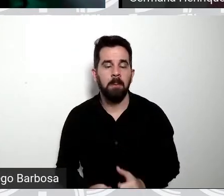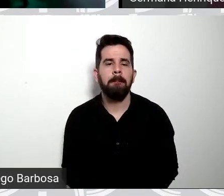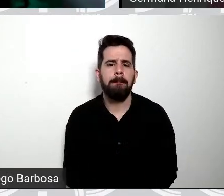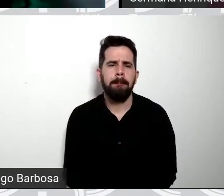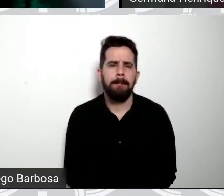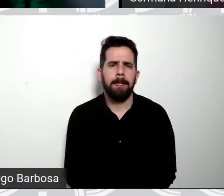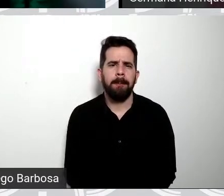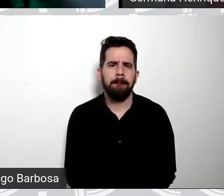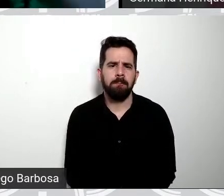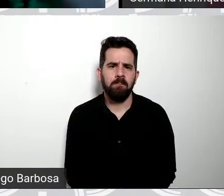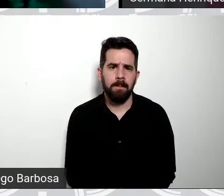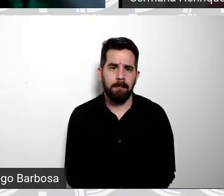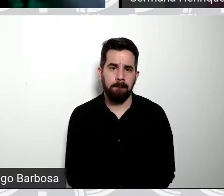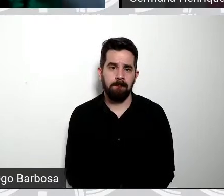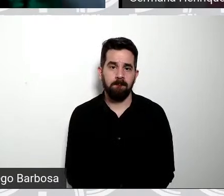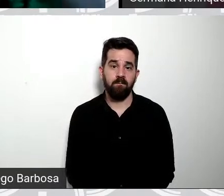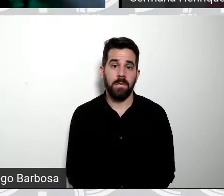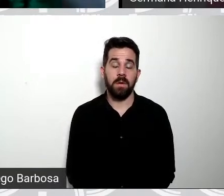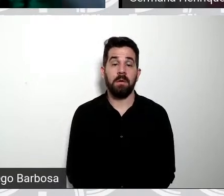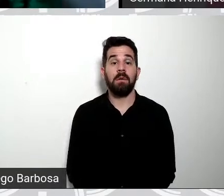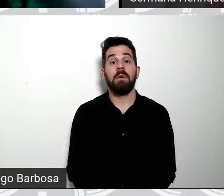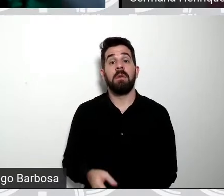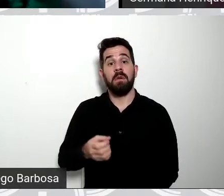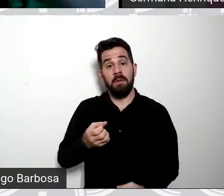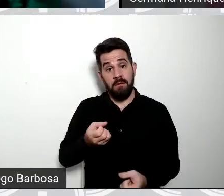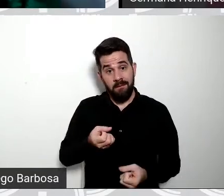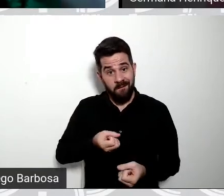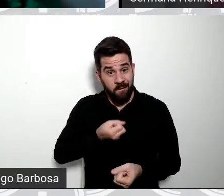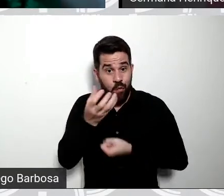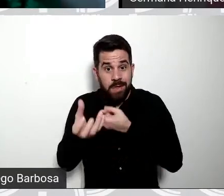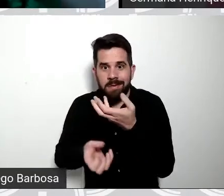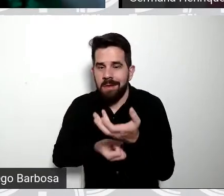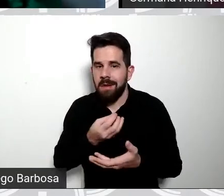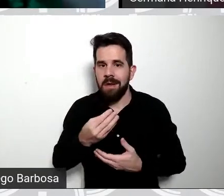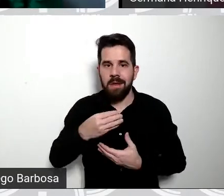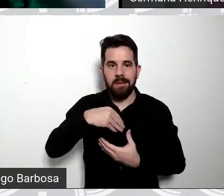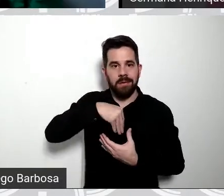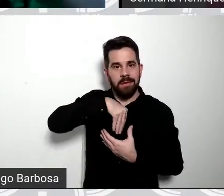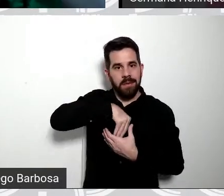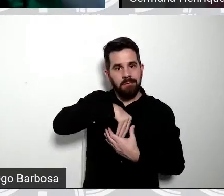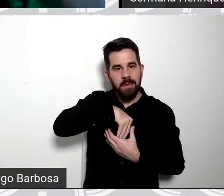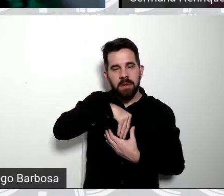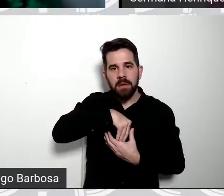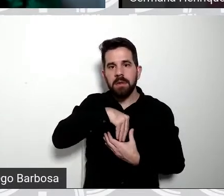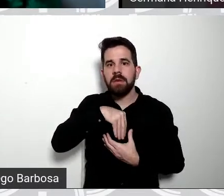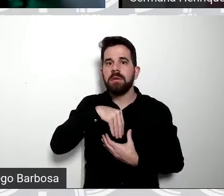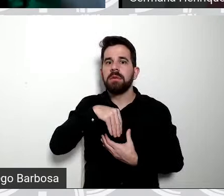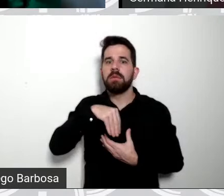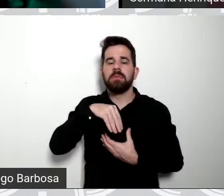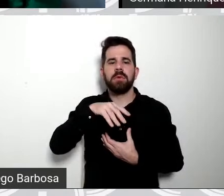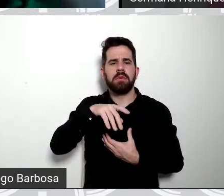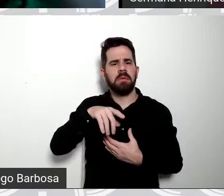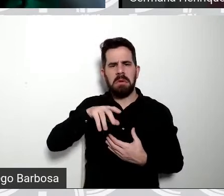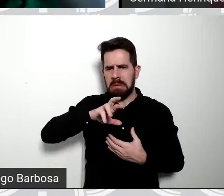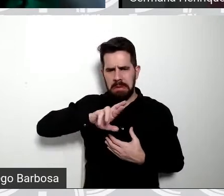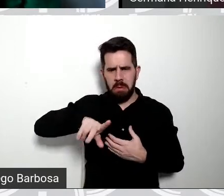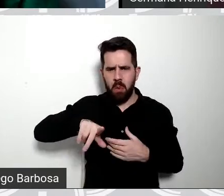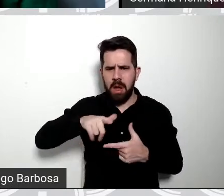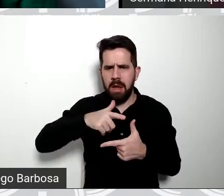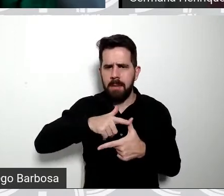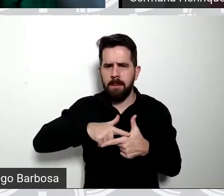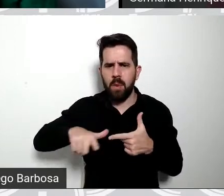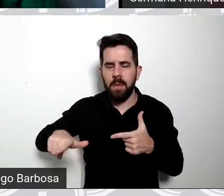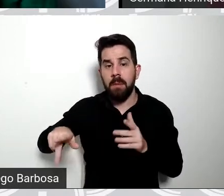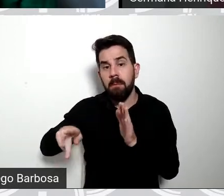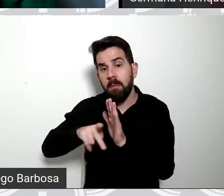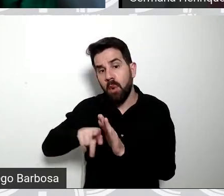Se fluidez, empirismo, dispersão não seriam problemas para o historiador da tradução, já que estas